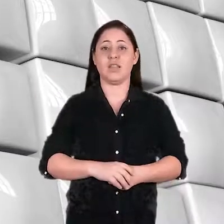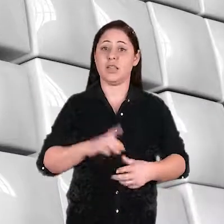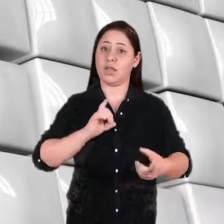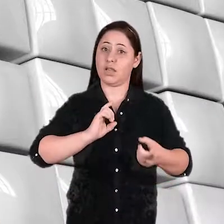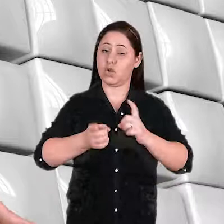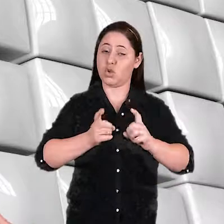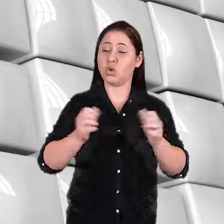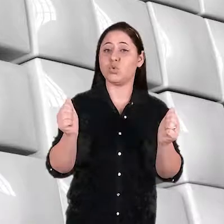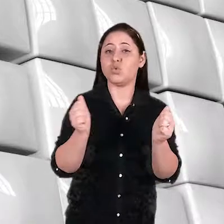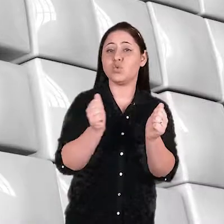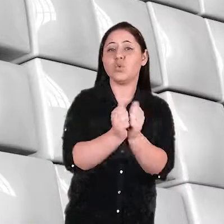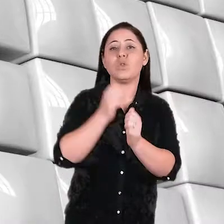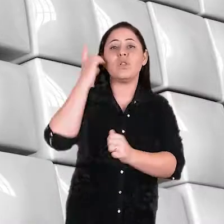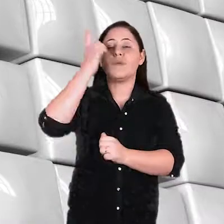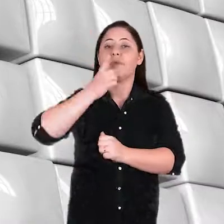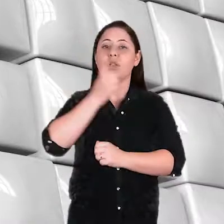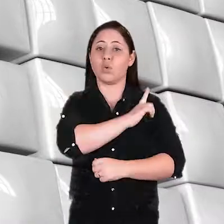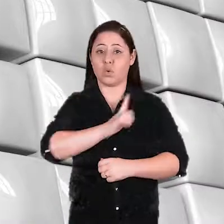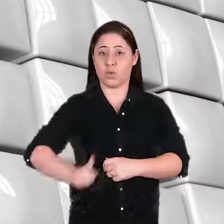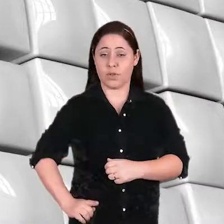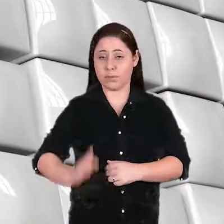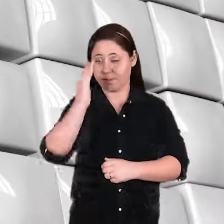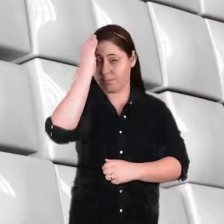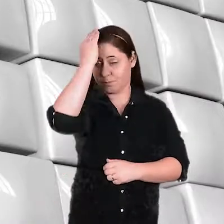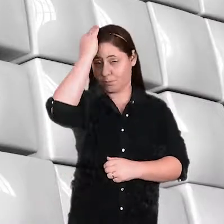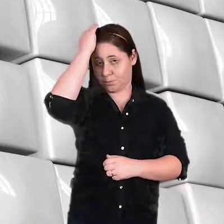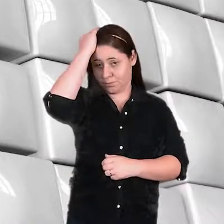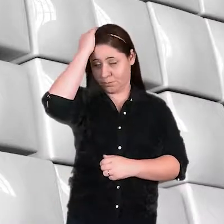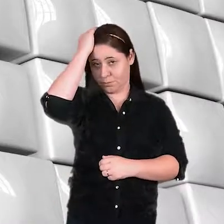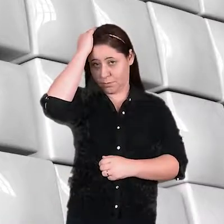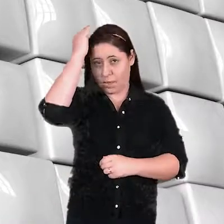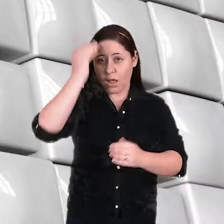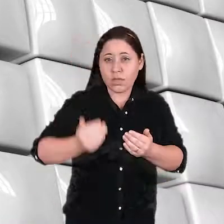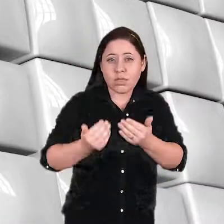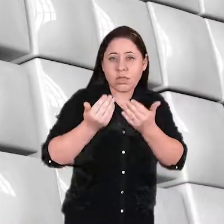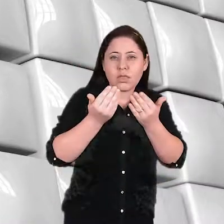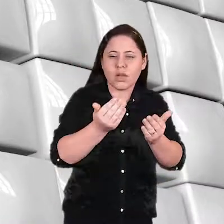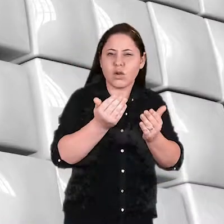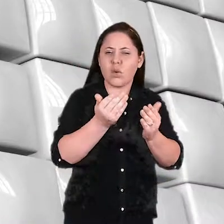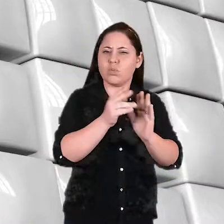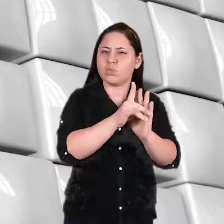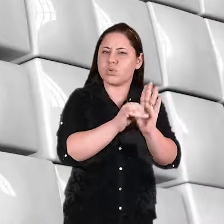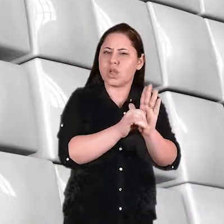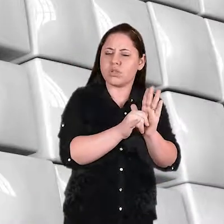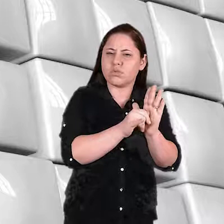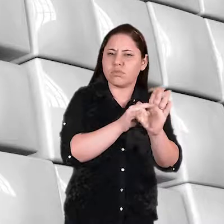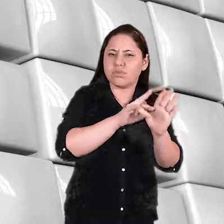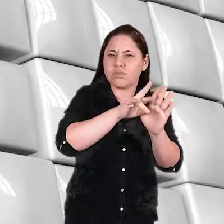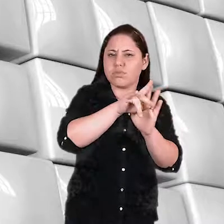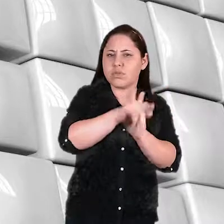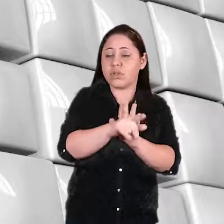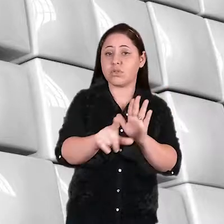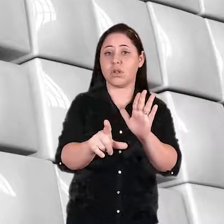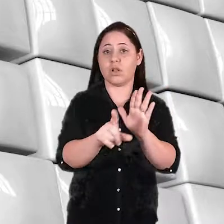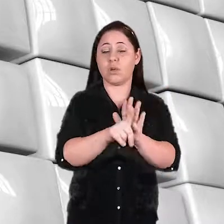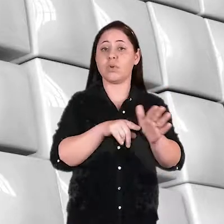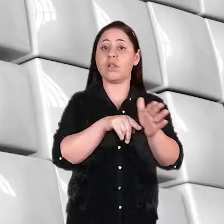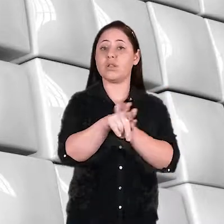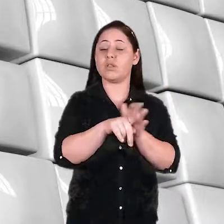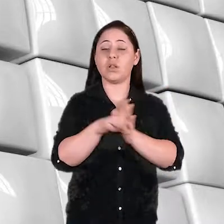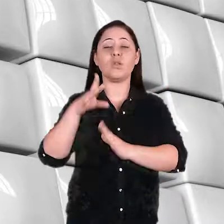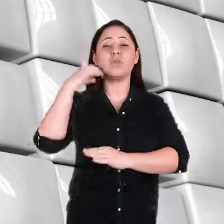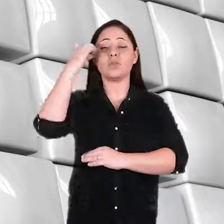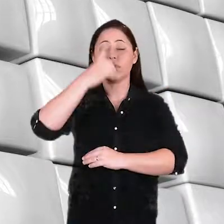Olá! Em reunião com os deputados, o governador Reinaldo Azambuja entregou um pacote de projetos de